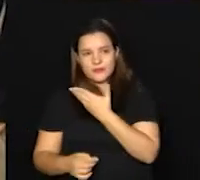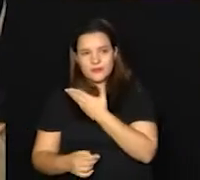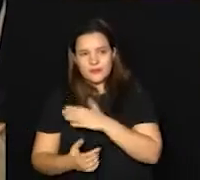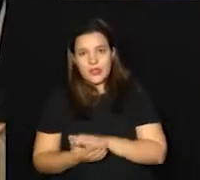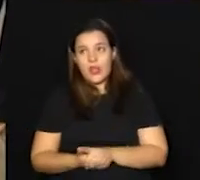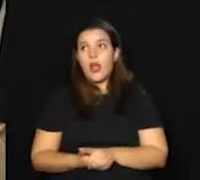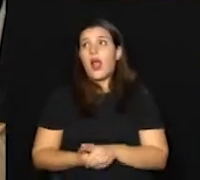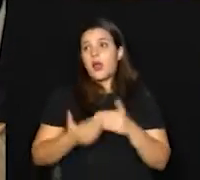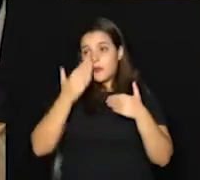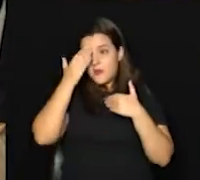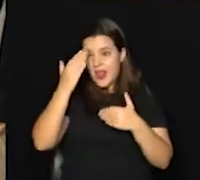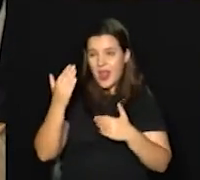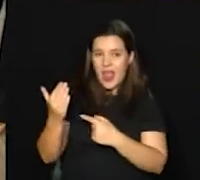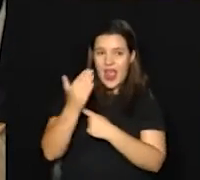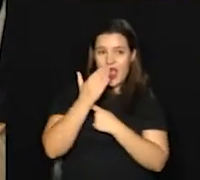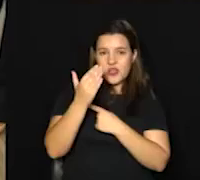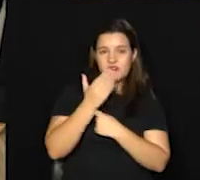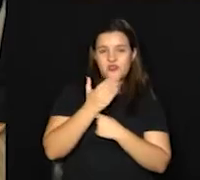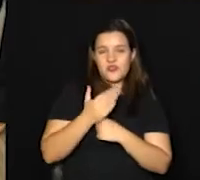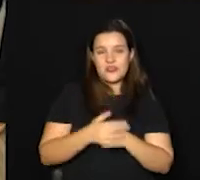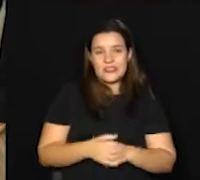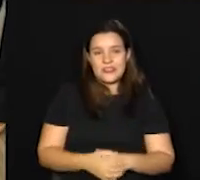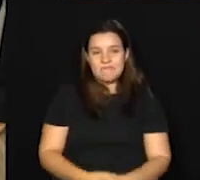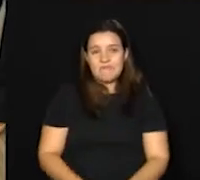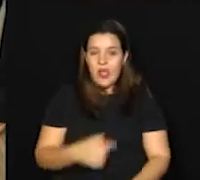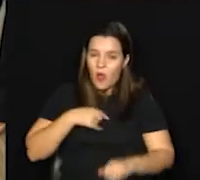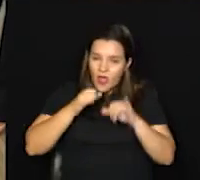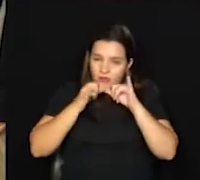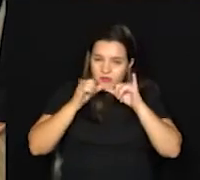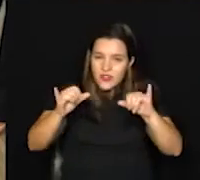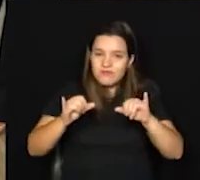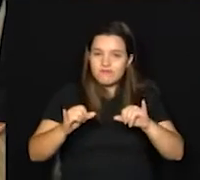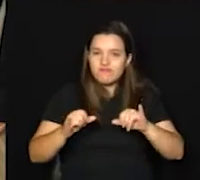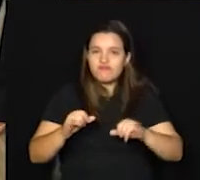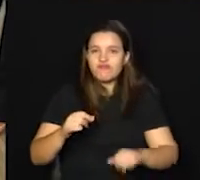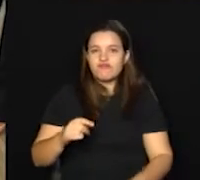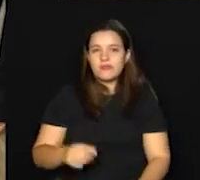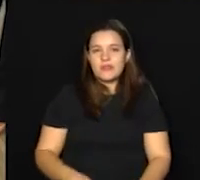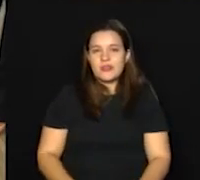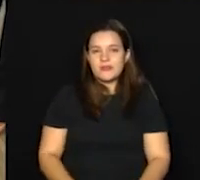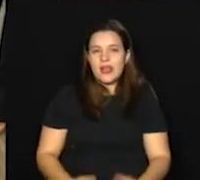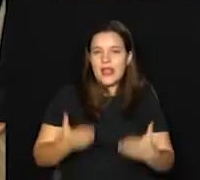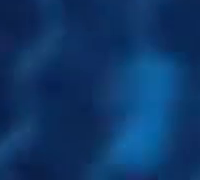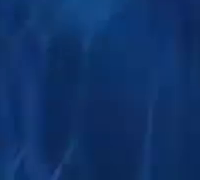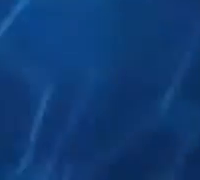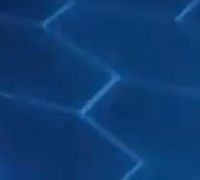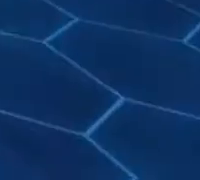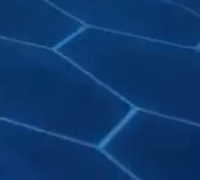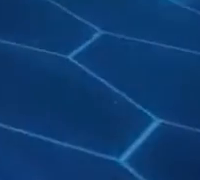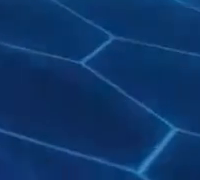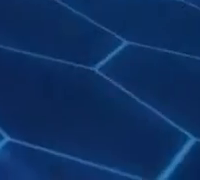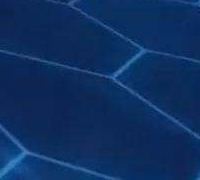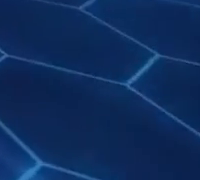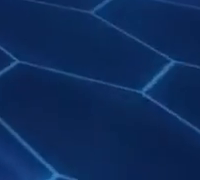ajudar na previsão do tempo, que eu vou falar daqui a pouco. Mina Abreu com as notícias da metrópole, certo?